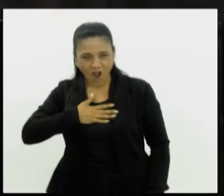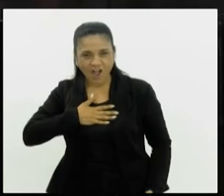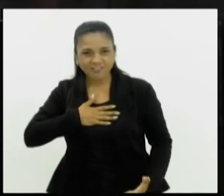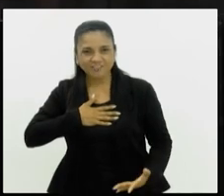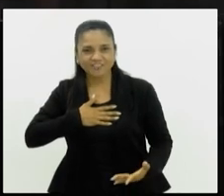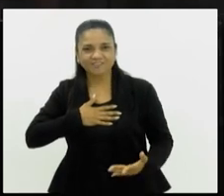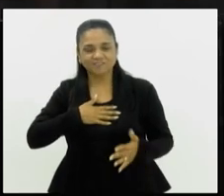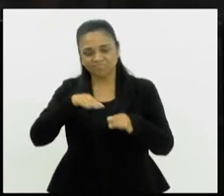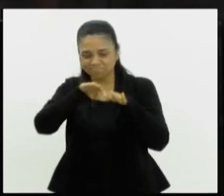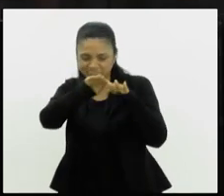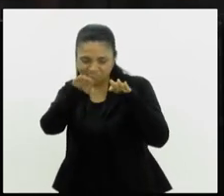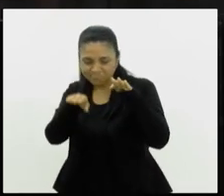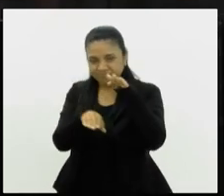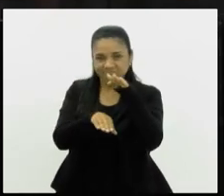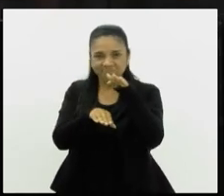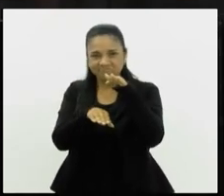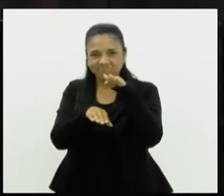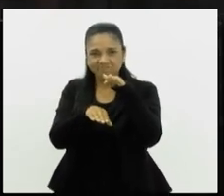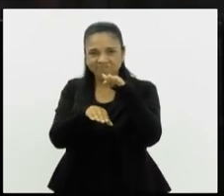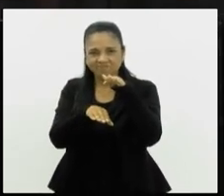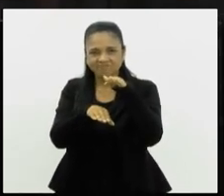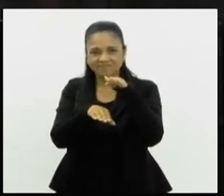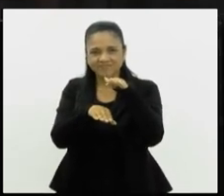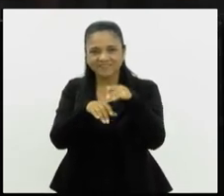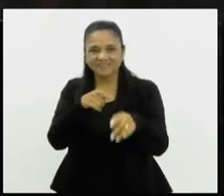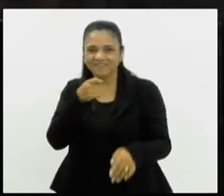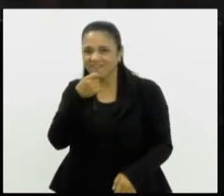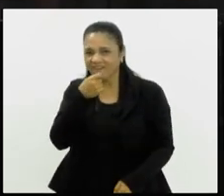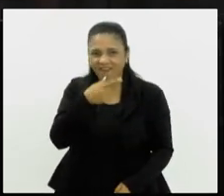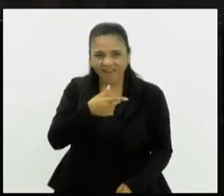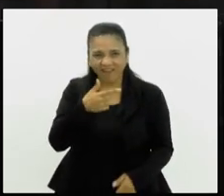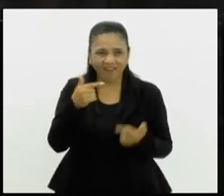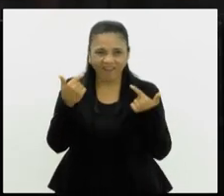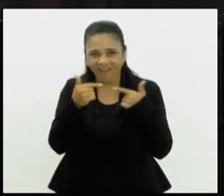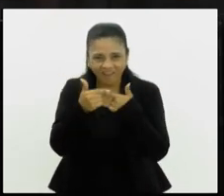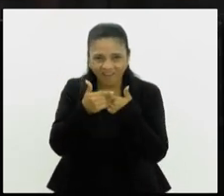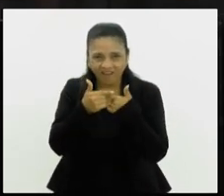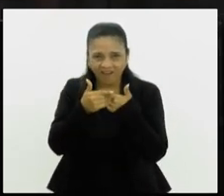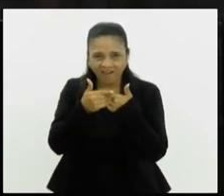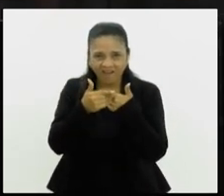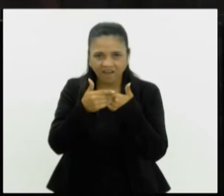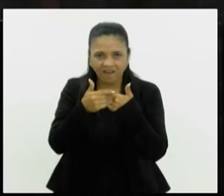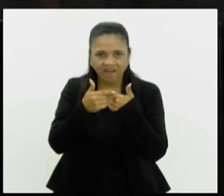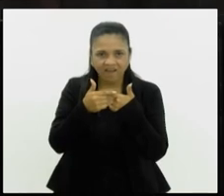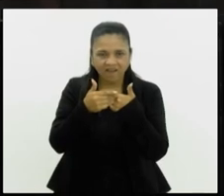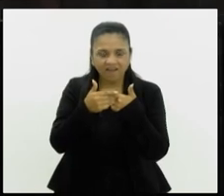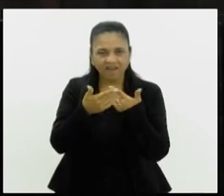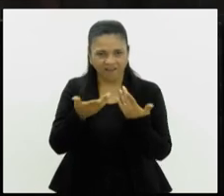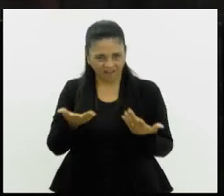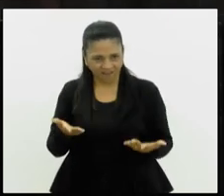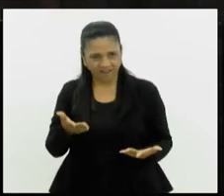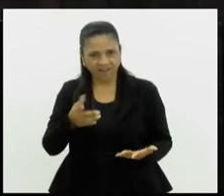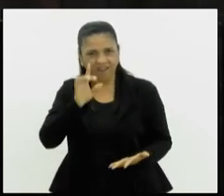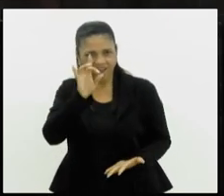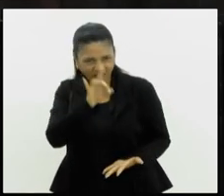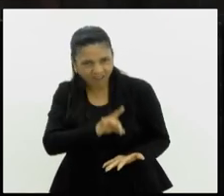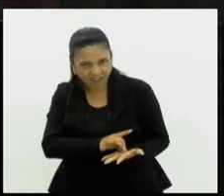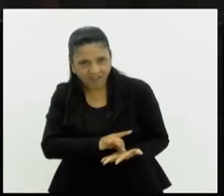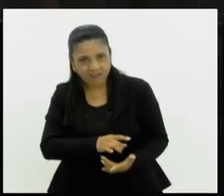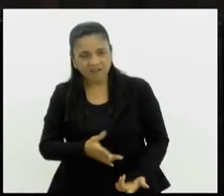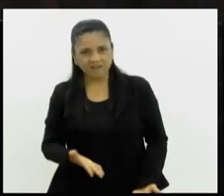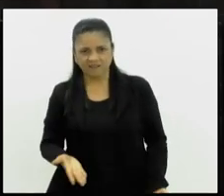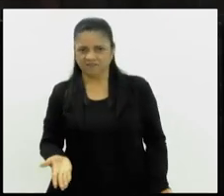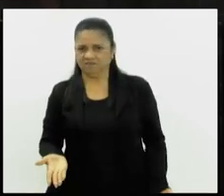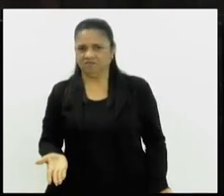baixo. E ele acha que isso é motivo de riso. Ele acha que isso é motivo de...